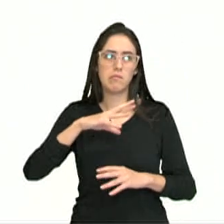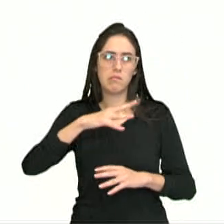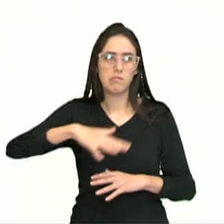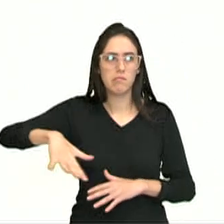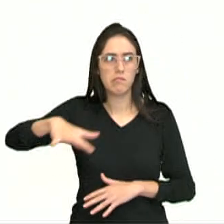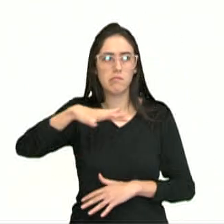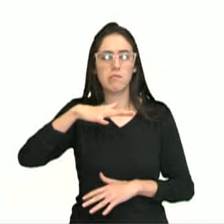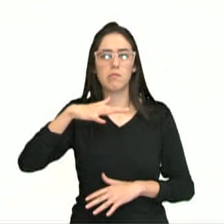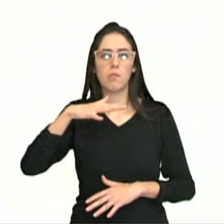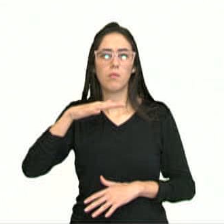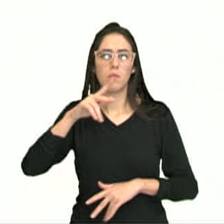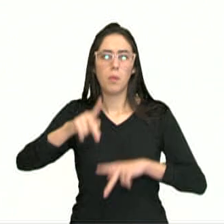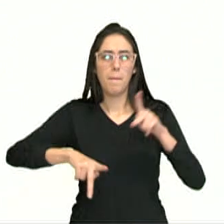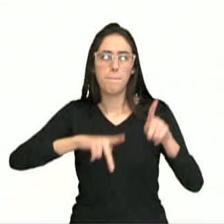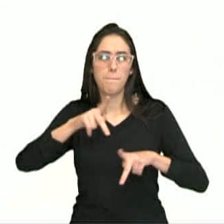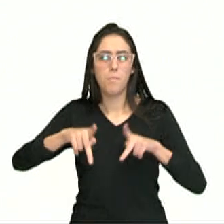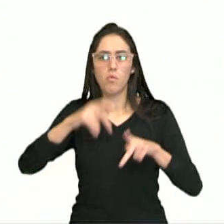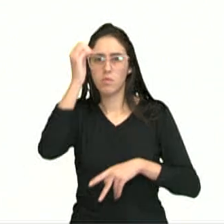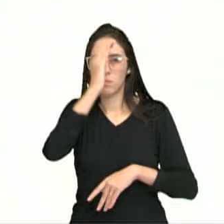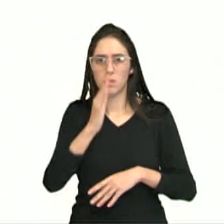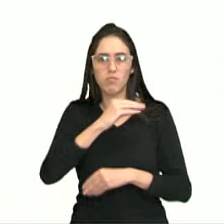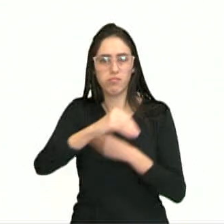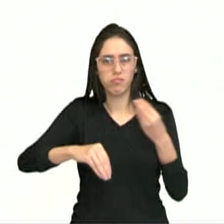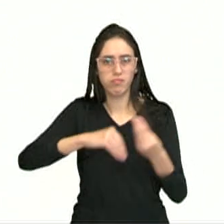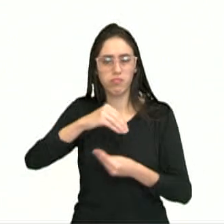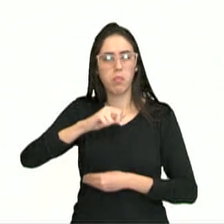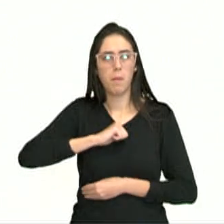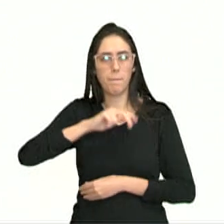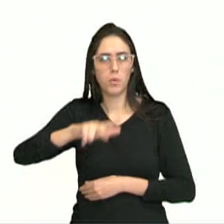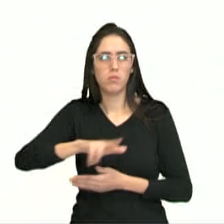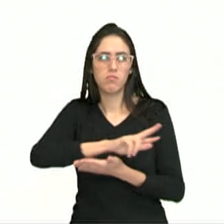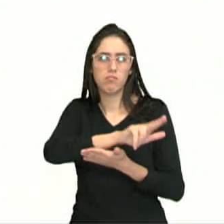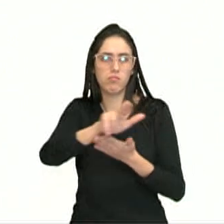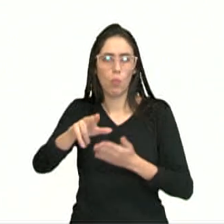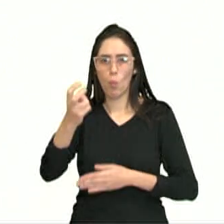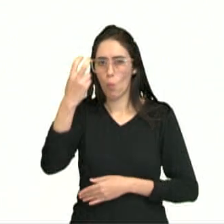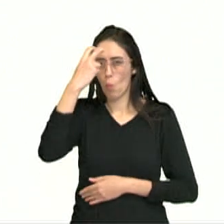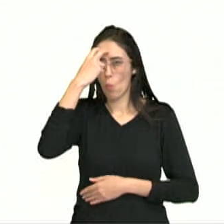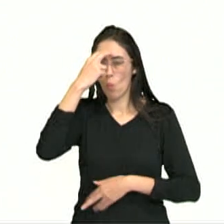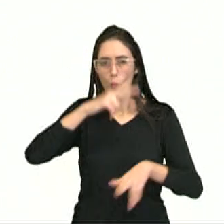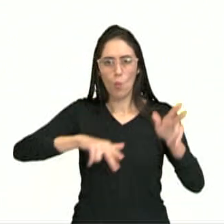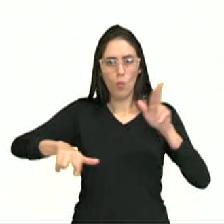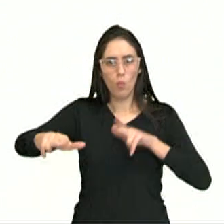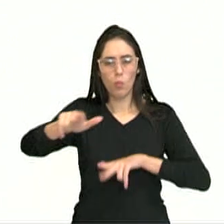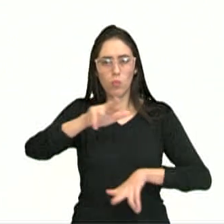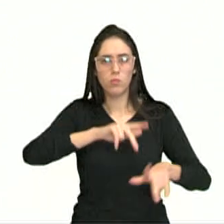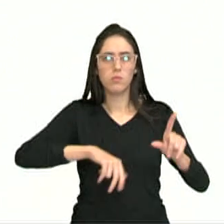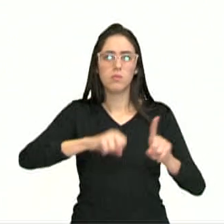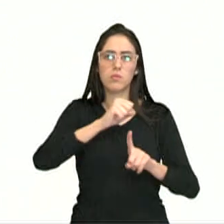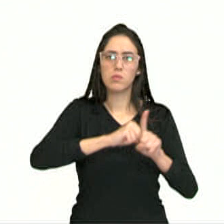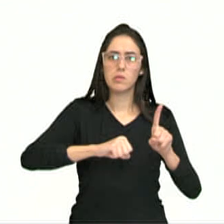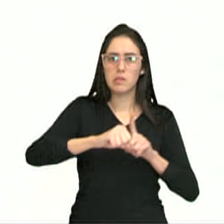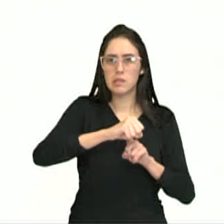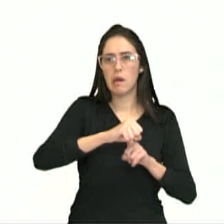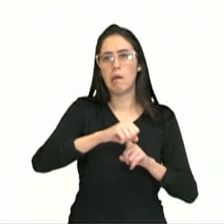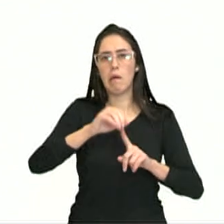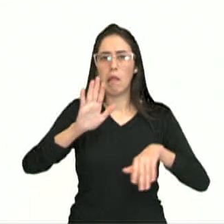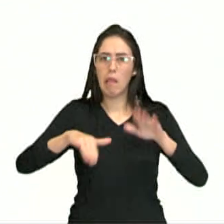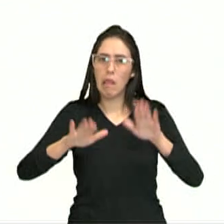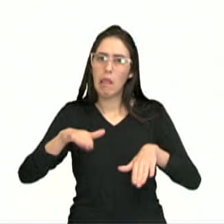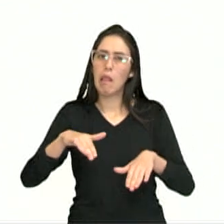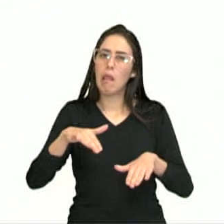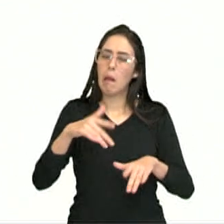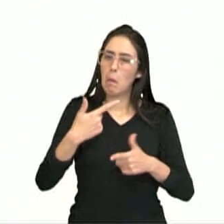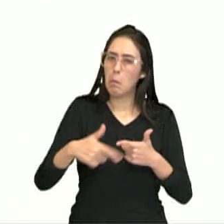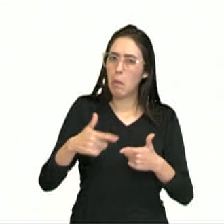portugueses, matrizes raciais díspares, tradições culturais distintas, formações sociais defasadas, se enfrentam e